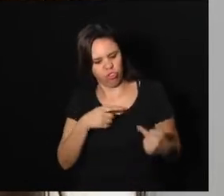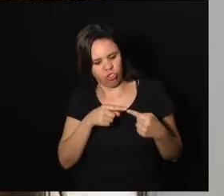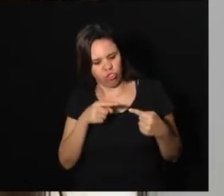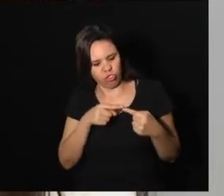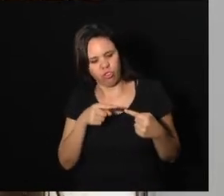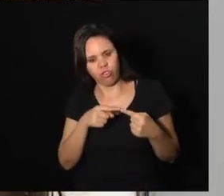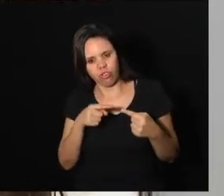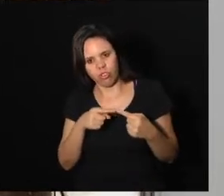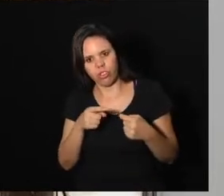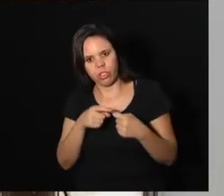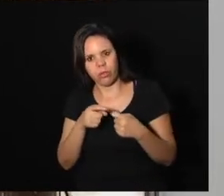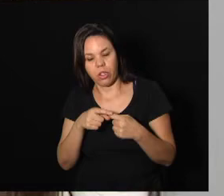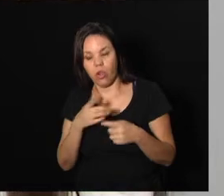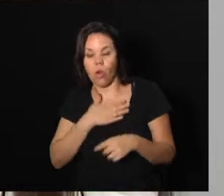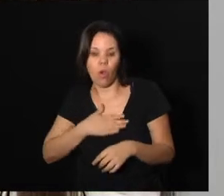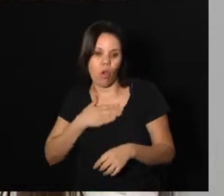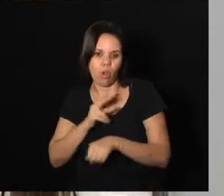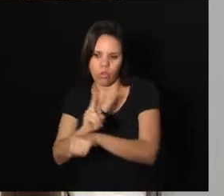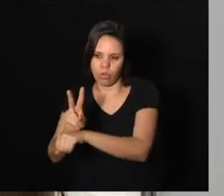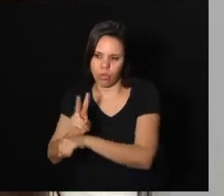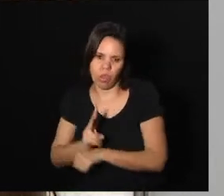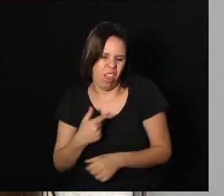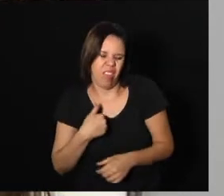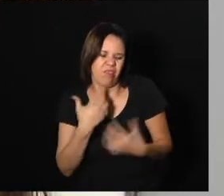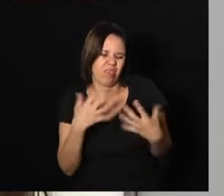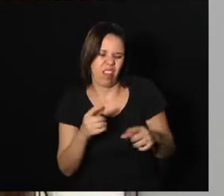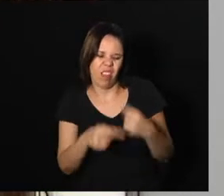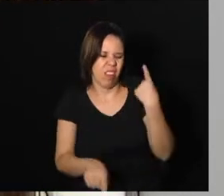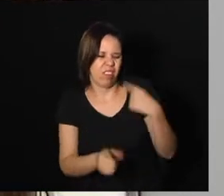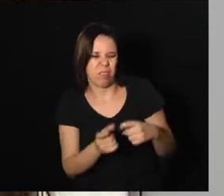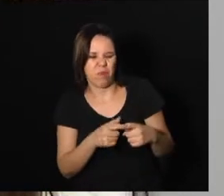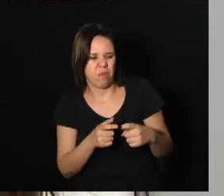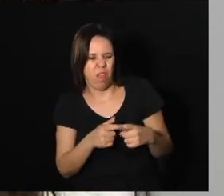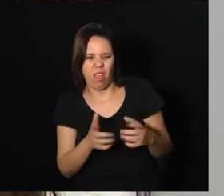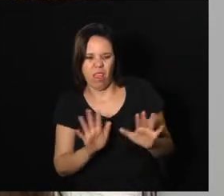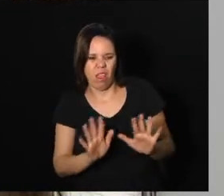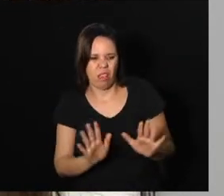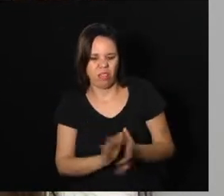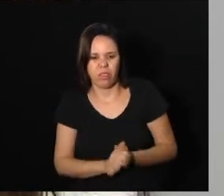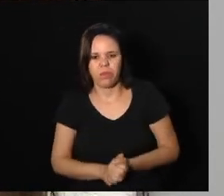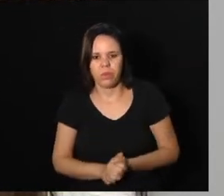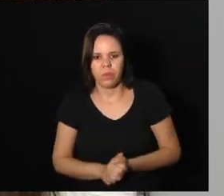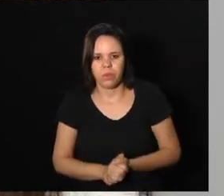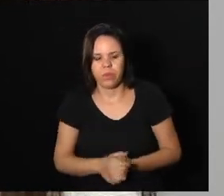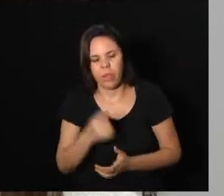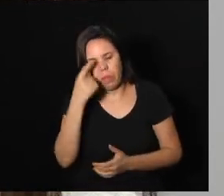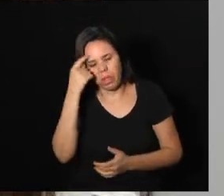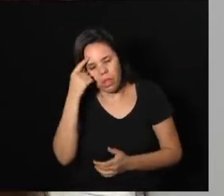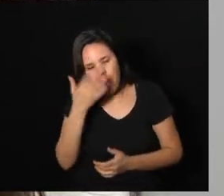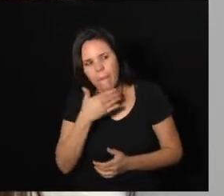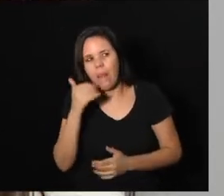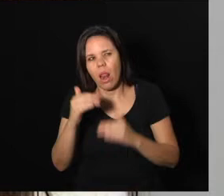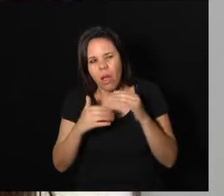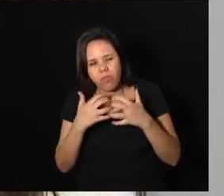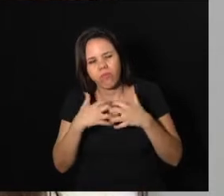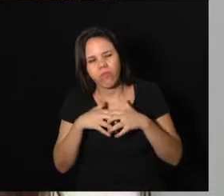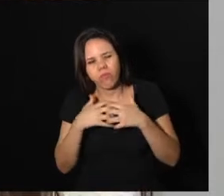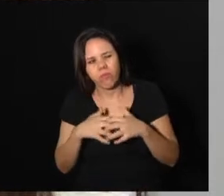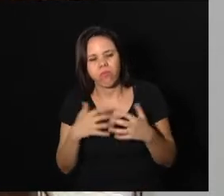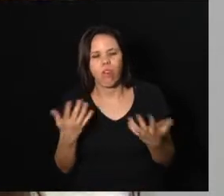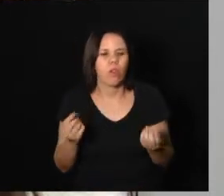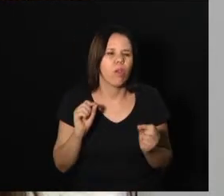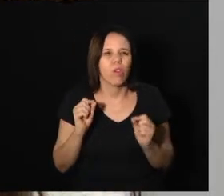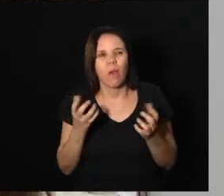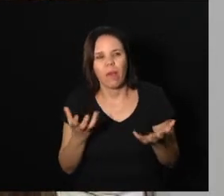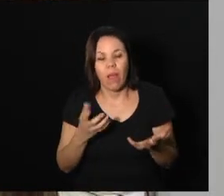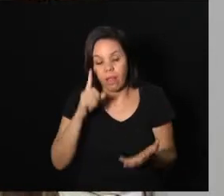das pessoas, né? Mas aí eu falei que não era isso que eu queria seguir, como carreira. Eles falaram pra eu pensar melhor, pra ver se era isso mesmo que eu